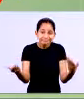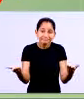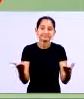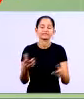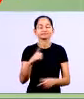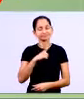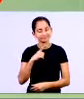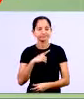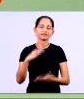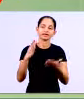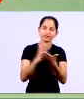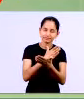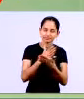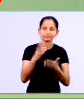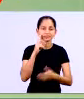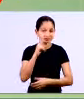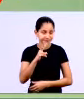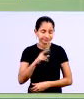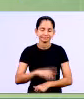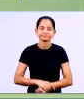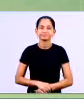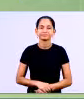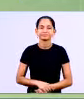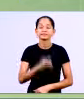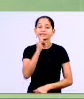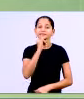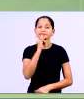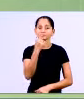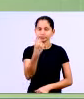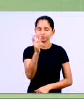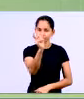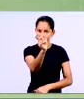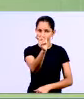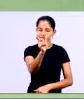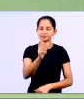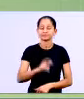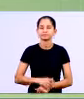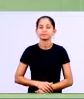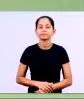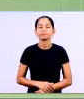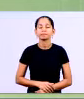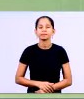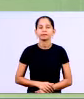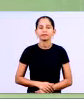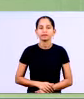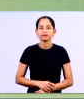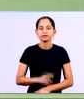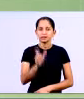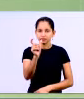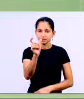aí. Por exemplo, olha só a palavra aqui. A palavra